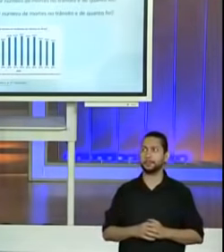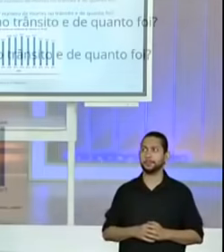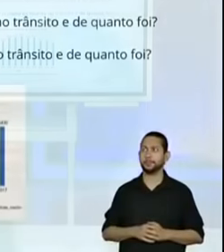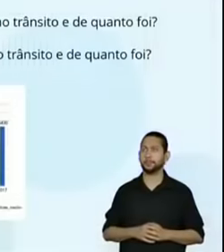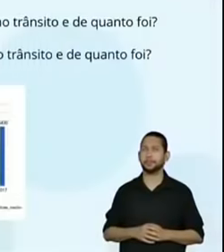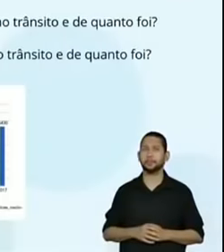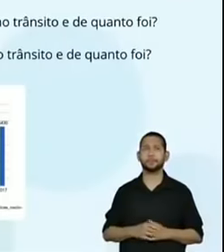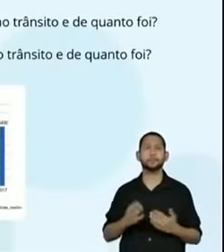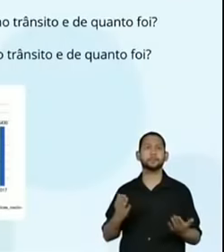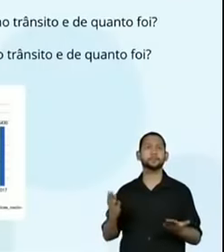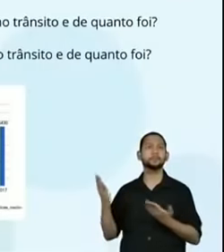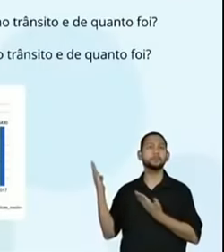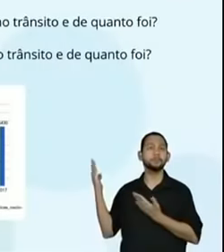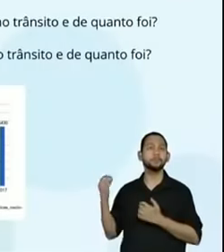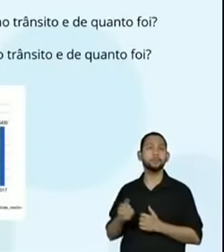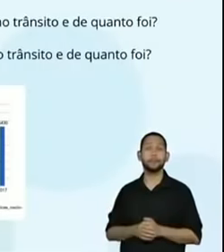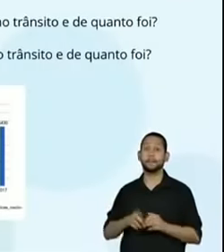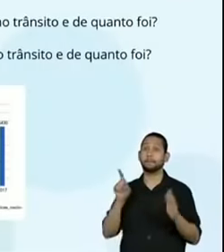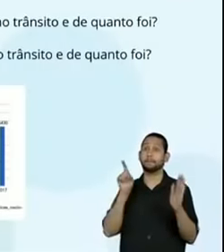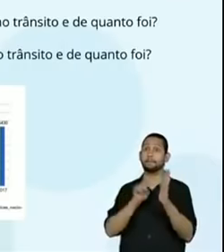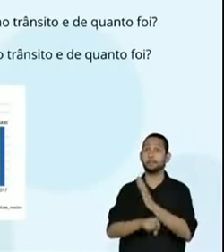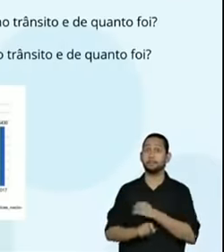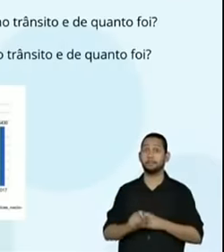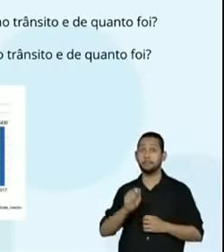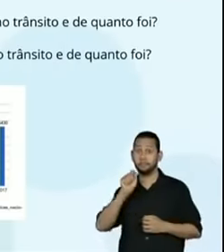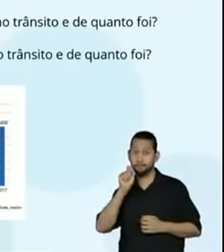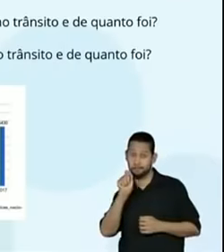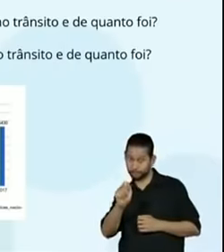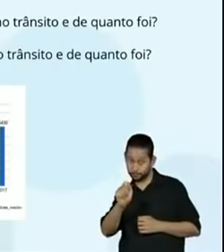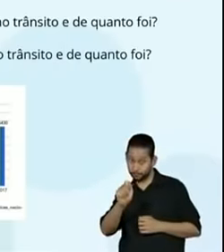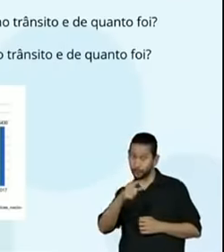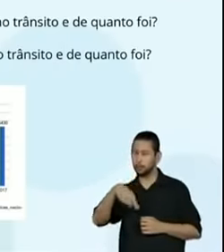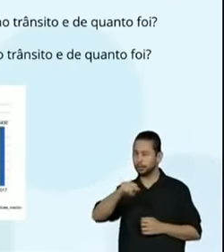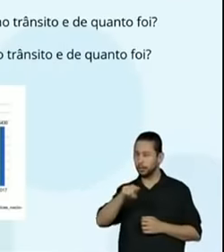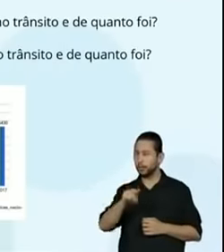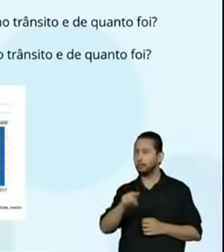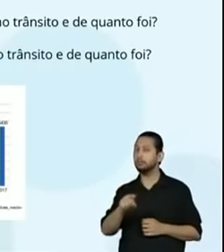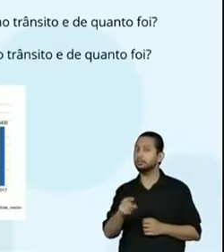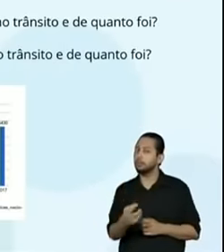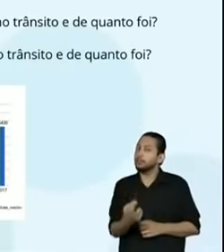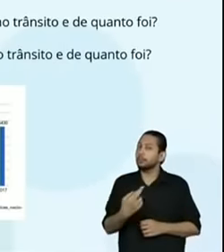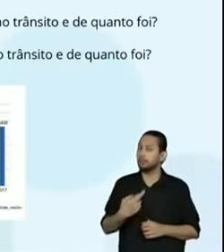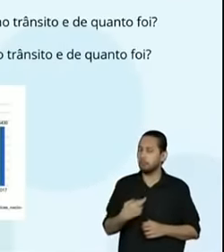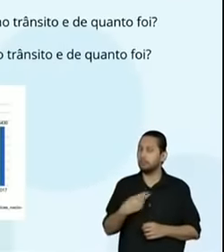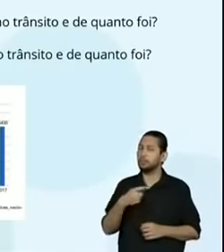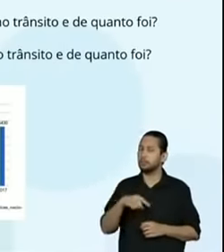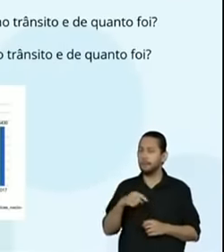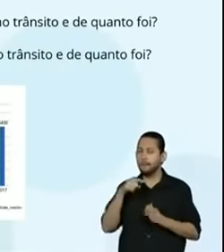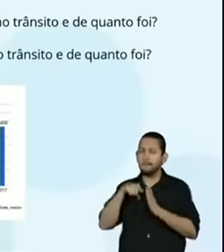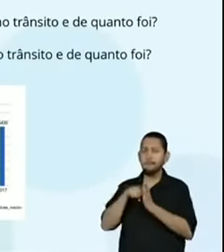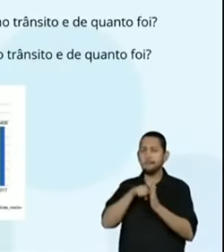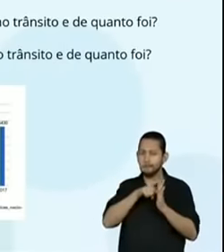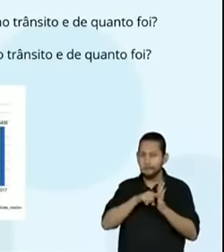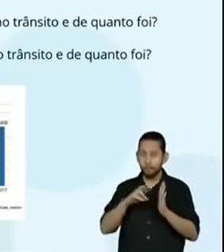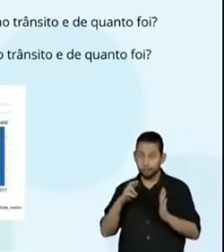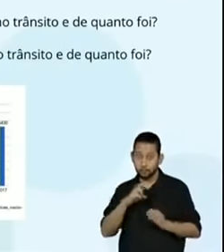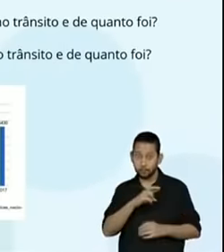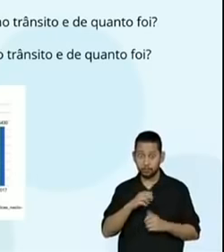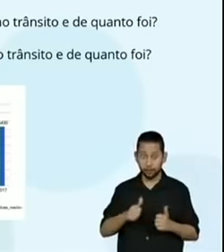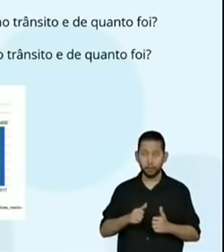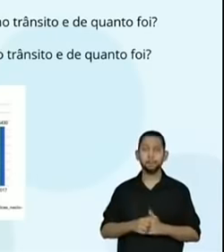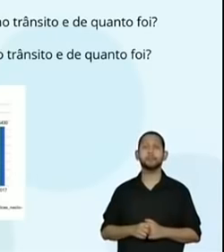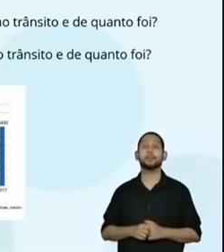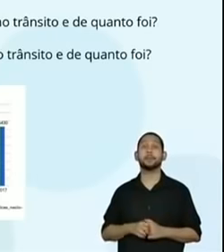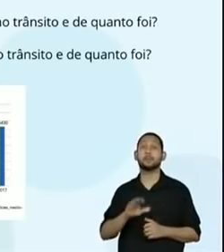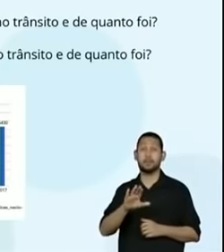lá. Questão A, para a galerinha do 5º ano, super investigativa. Em que